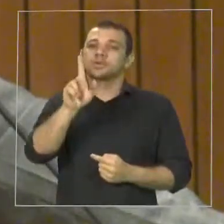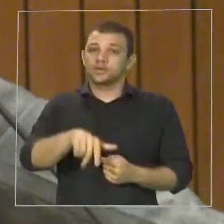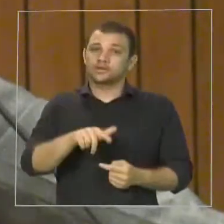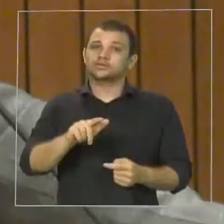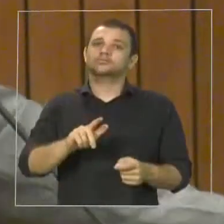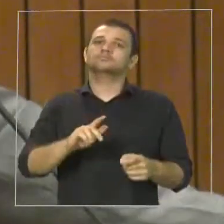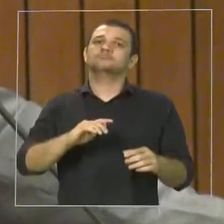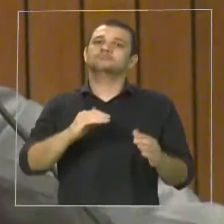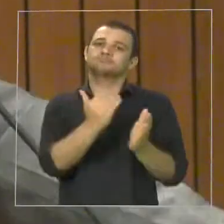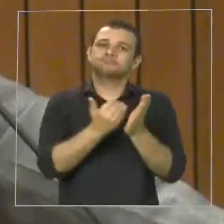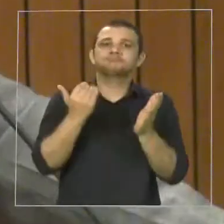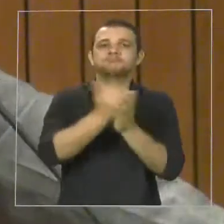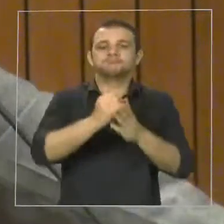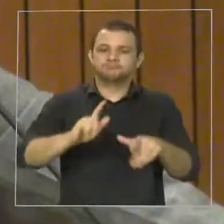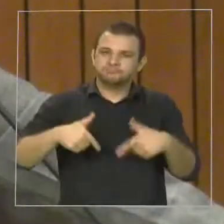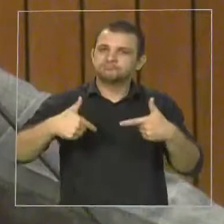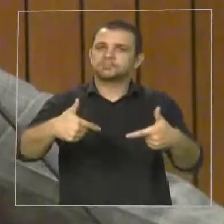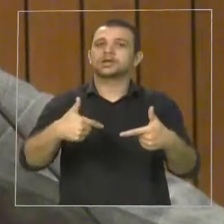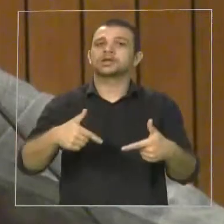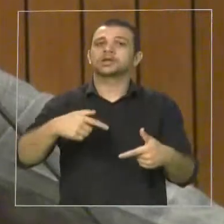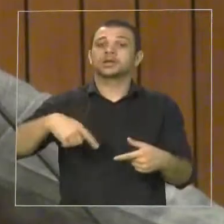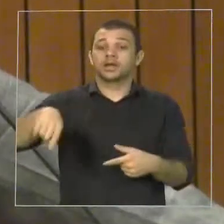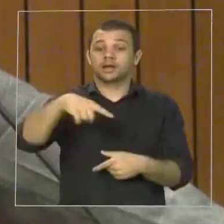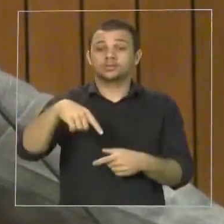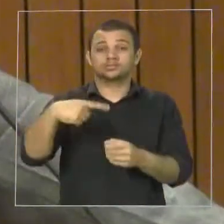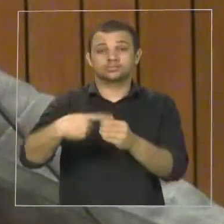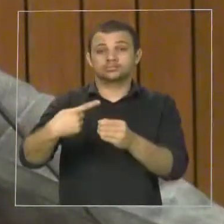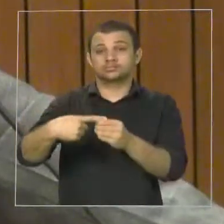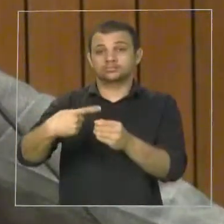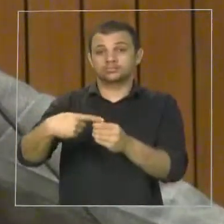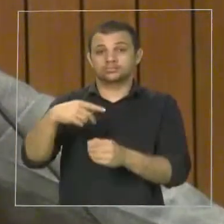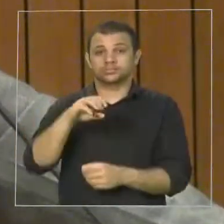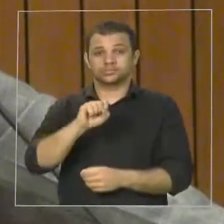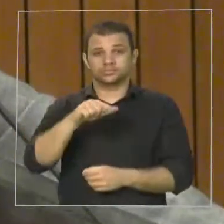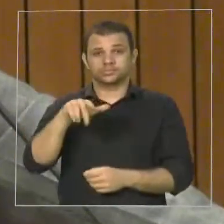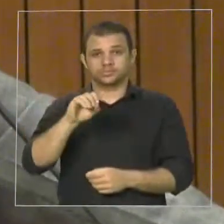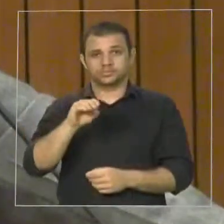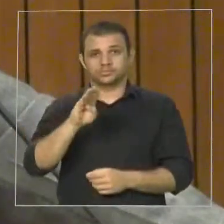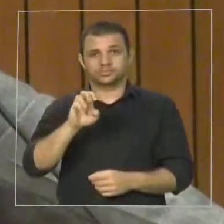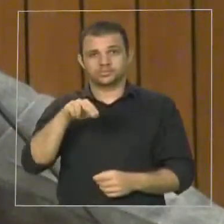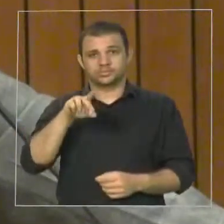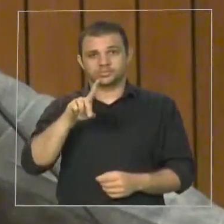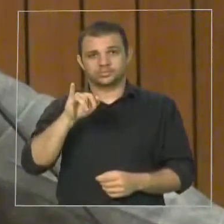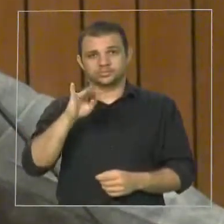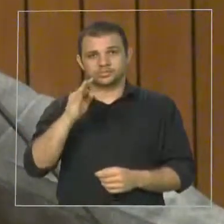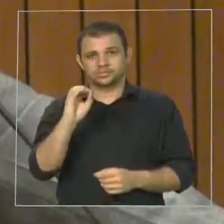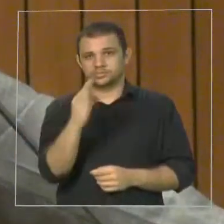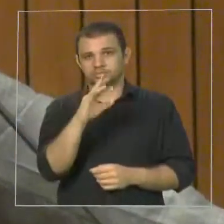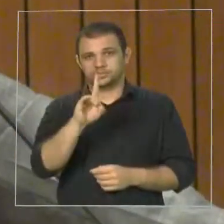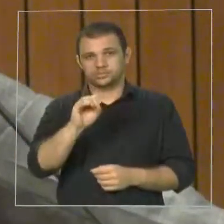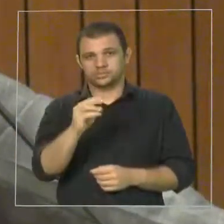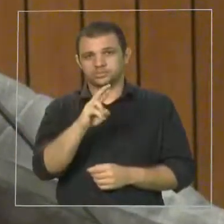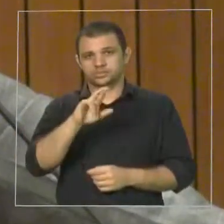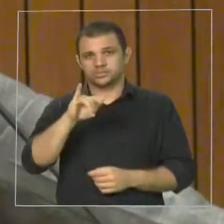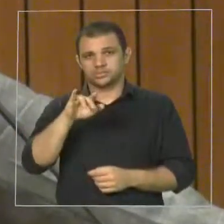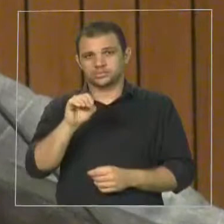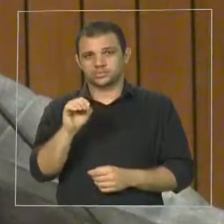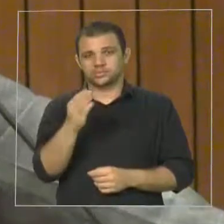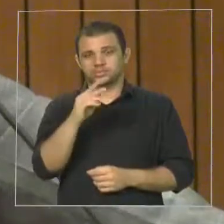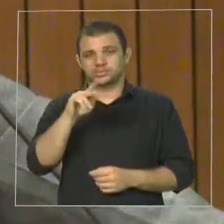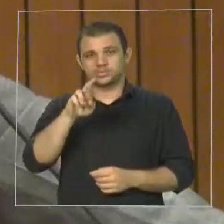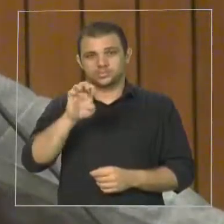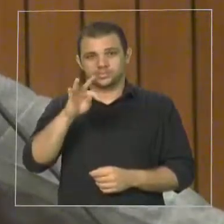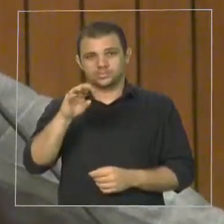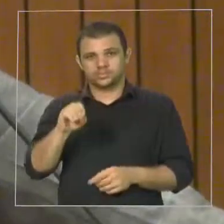de São Benedito do Rio Preto e a região tenha o ambiente propício para o desenvolvimento.